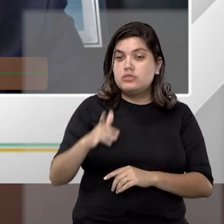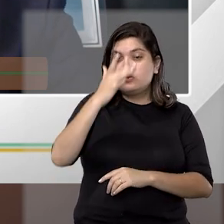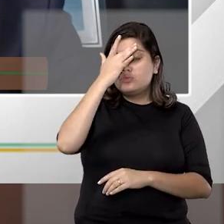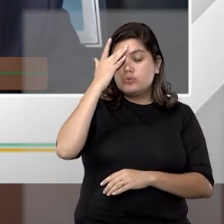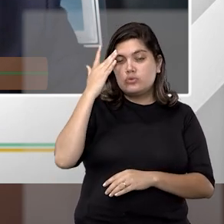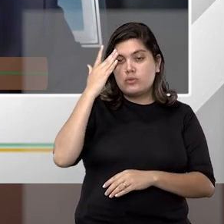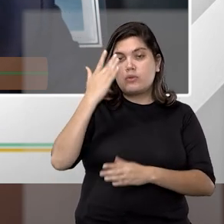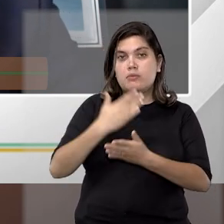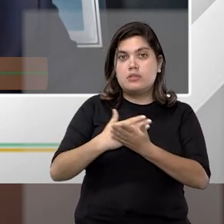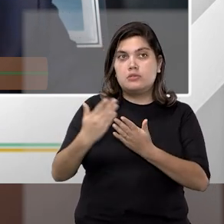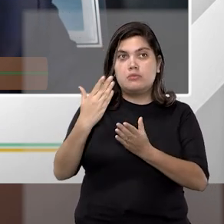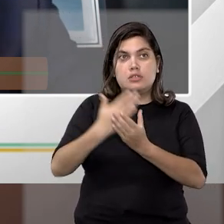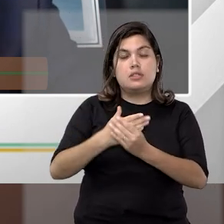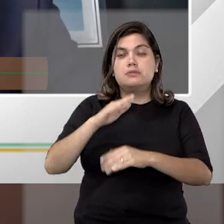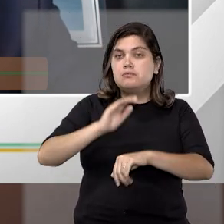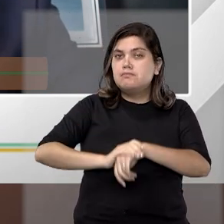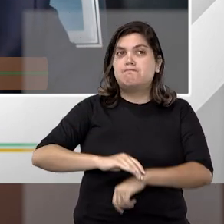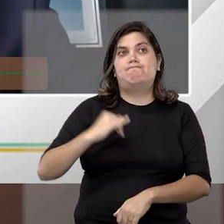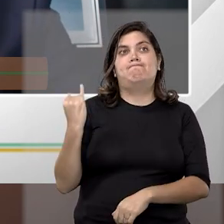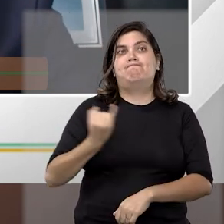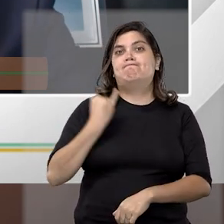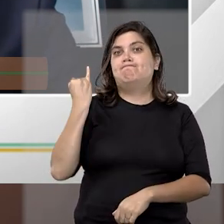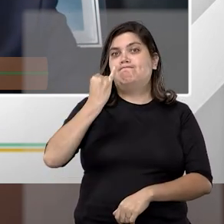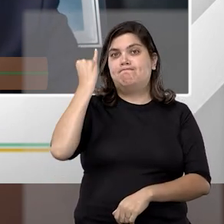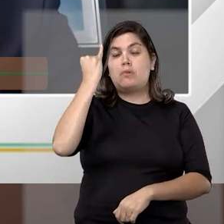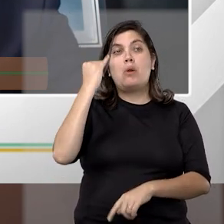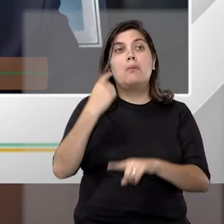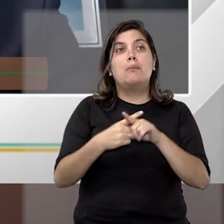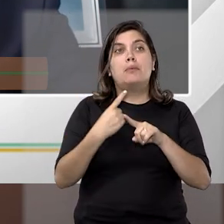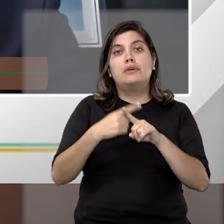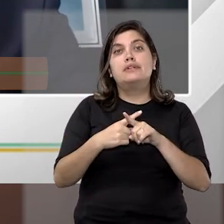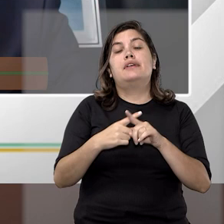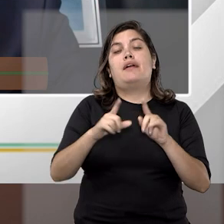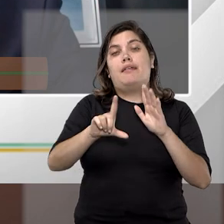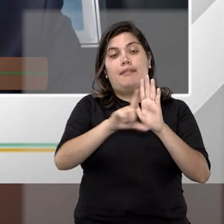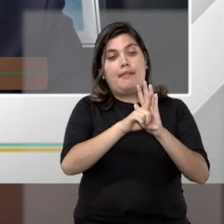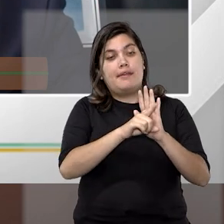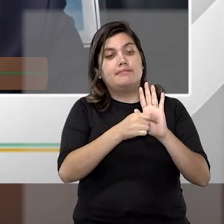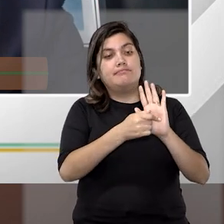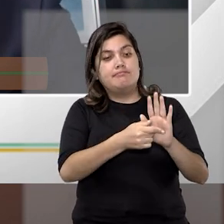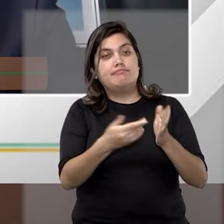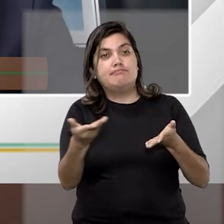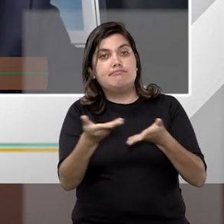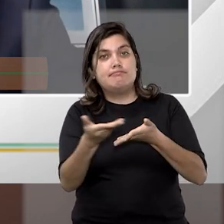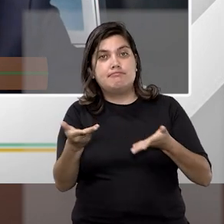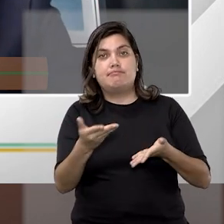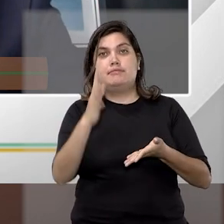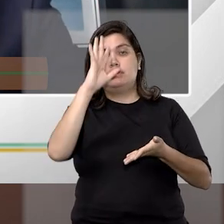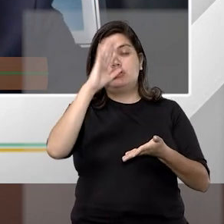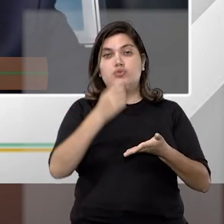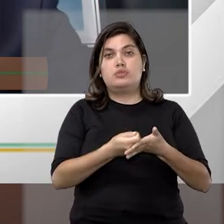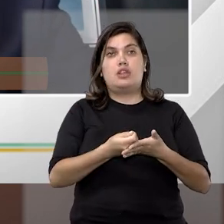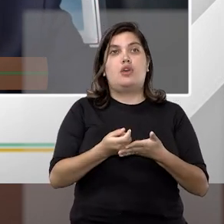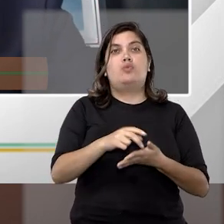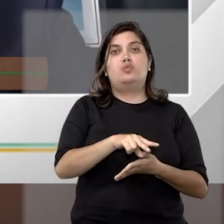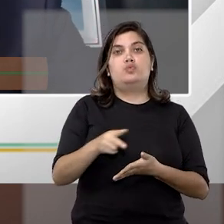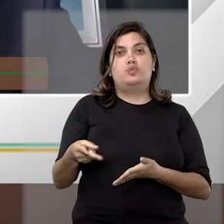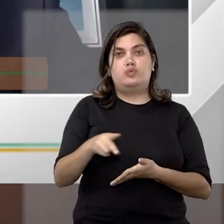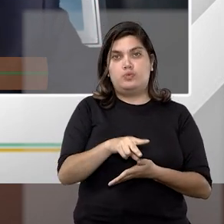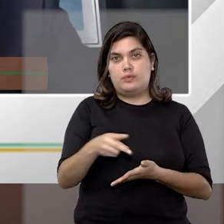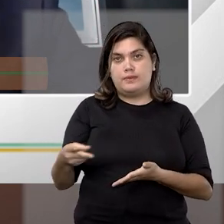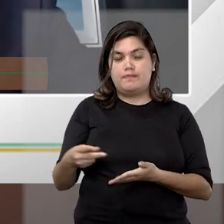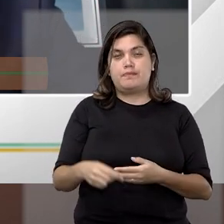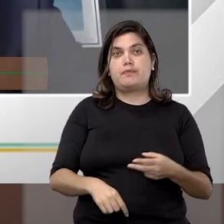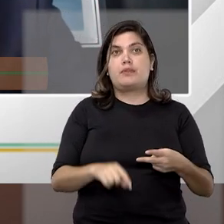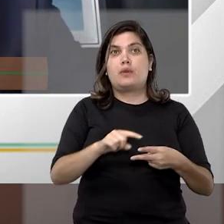presença da parte é mais fundamental ainda porque a lei Visa atender o interesse da parte solucionar o conflito